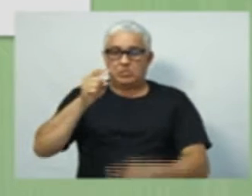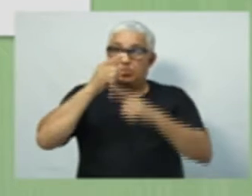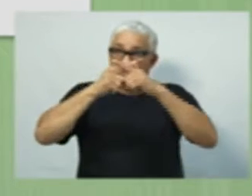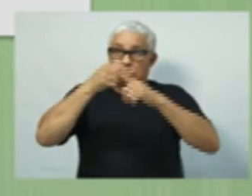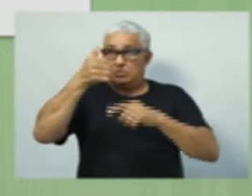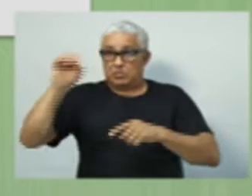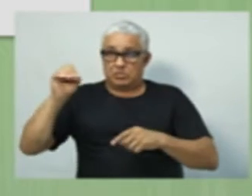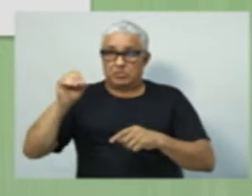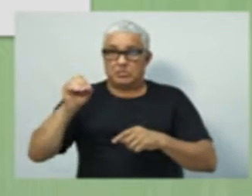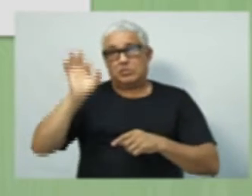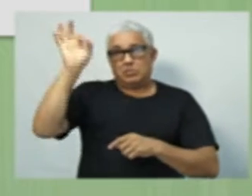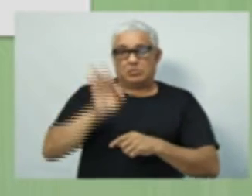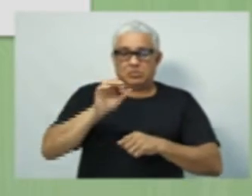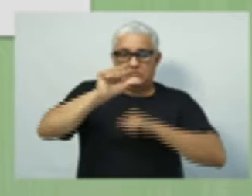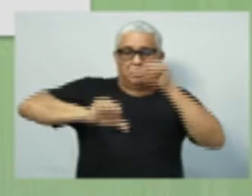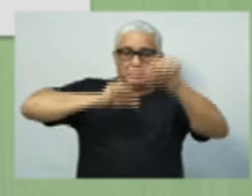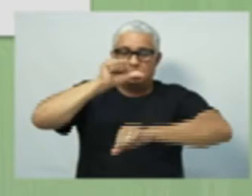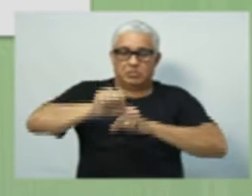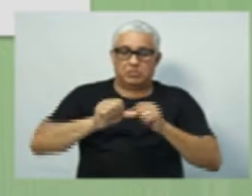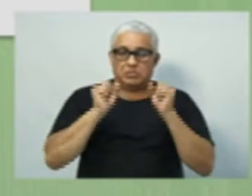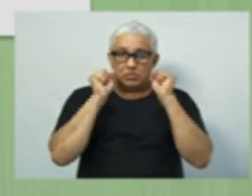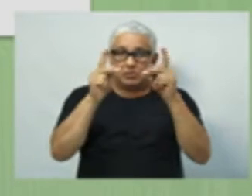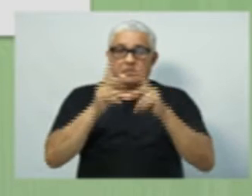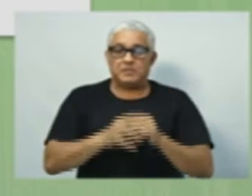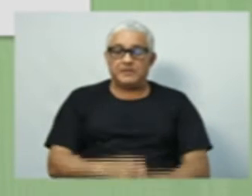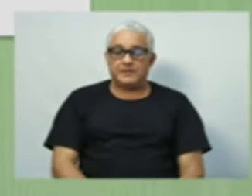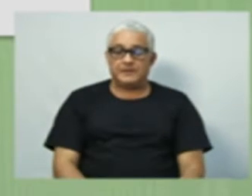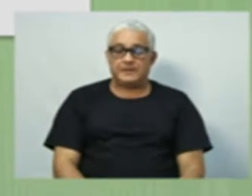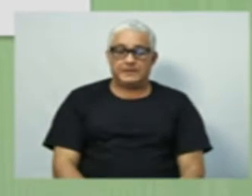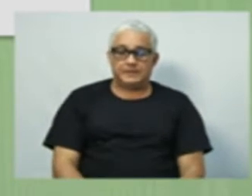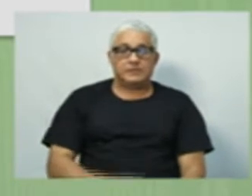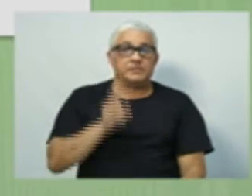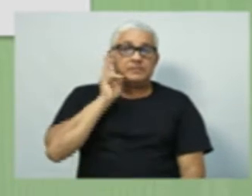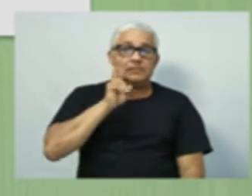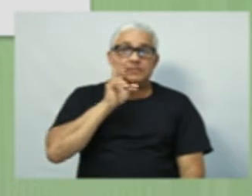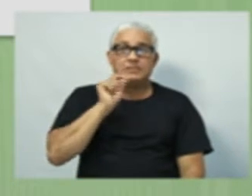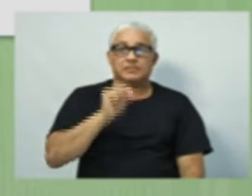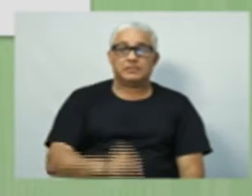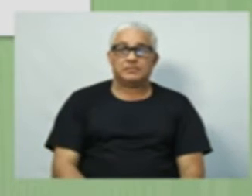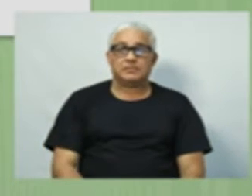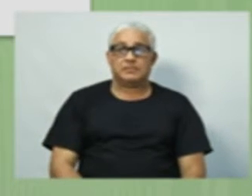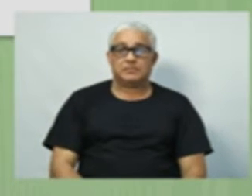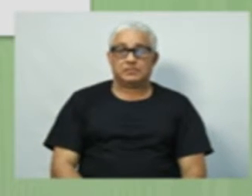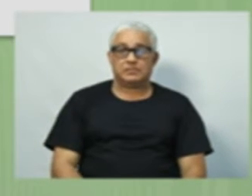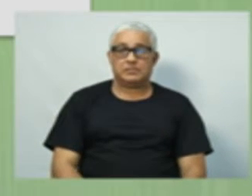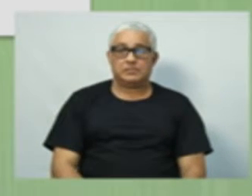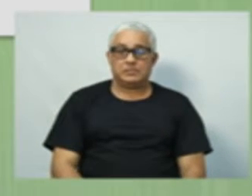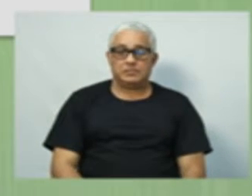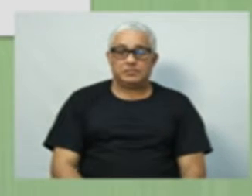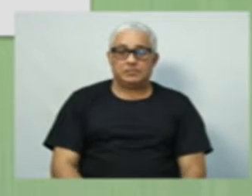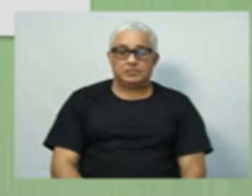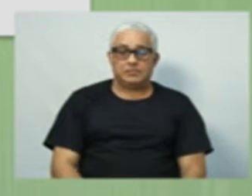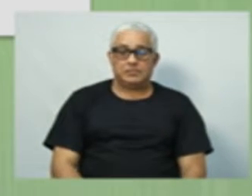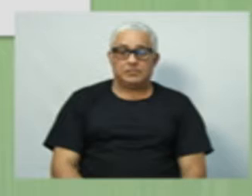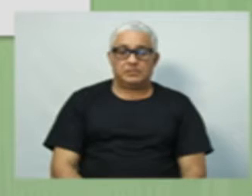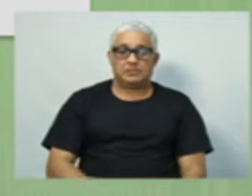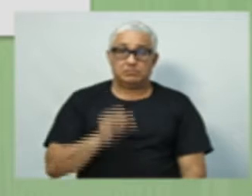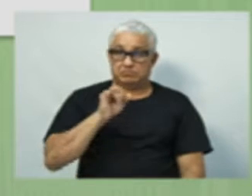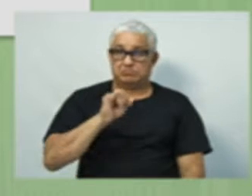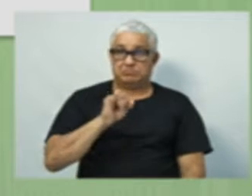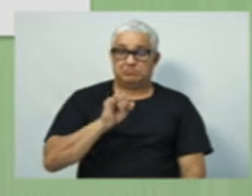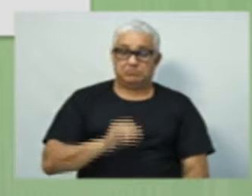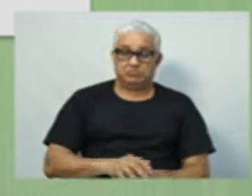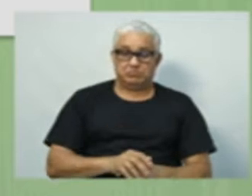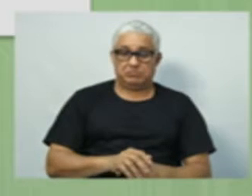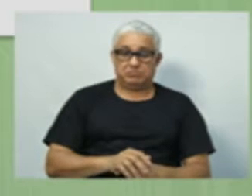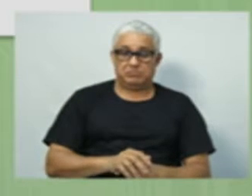correto tão aqui é e lembrar que a questão já em andamento está o que for maior que